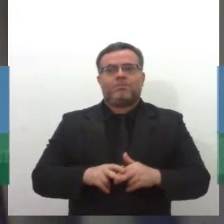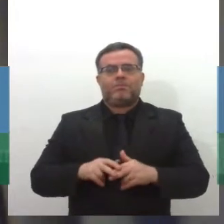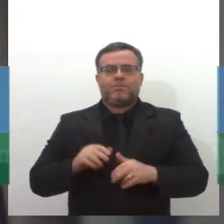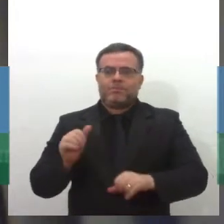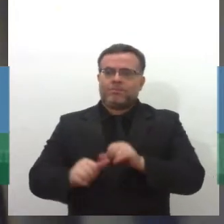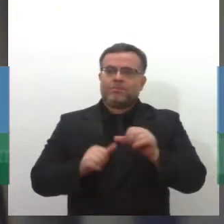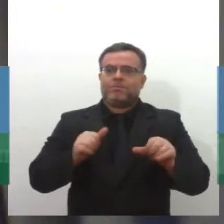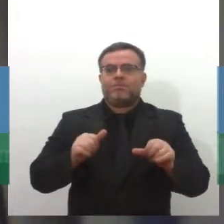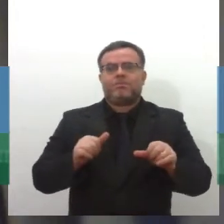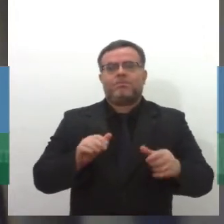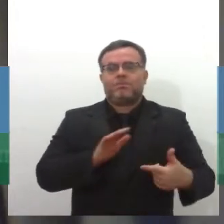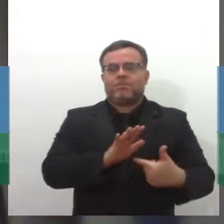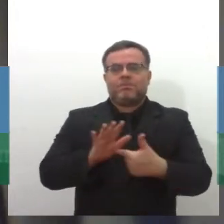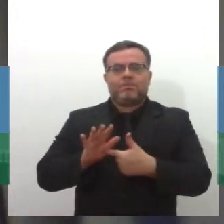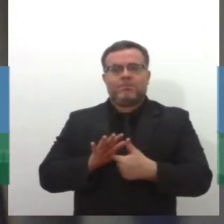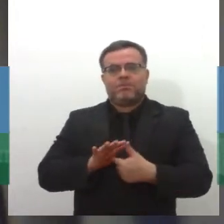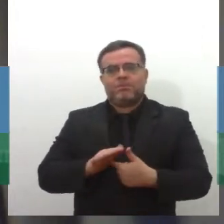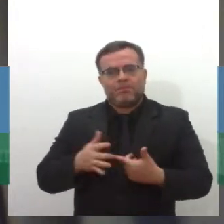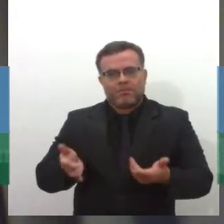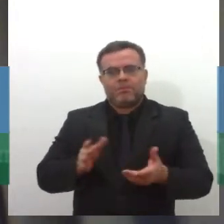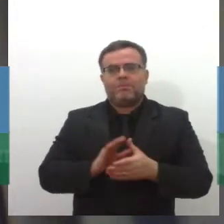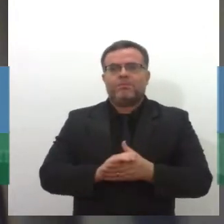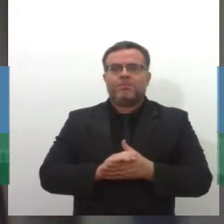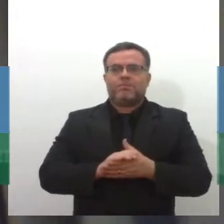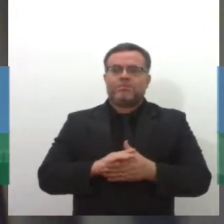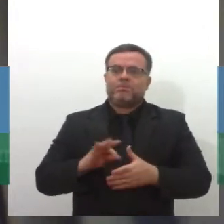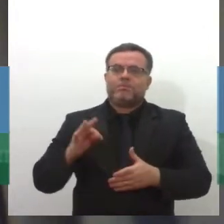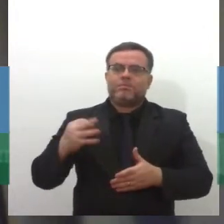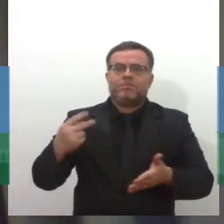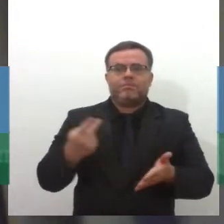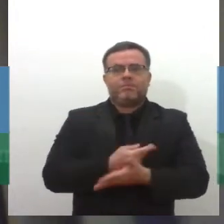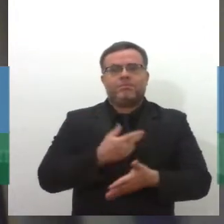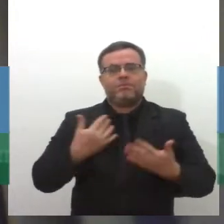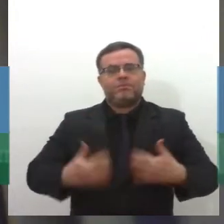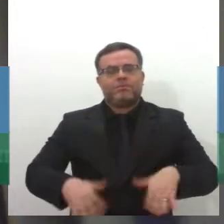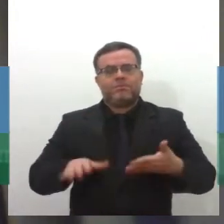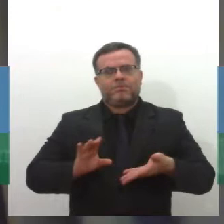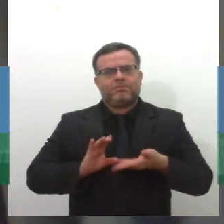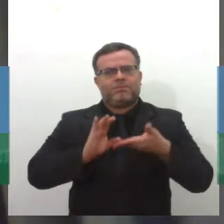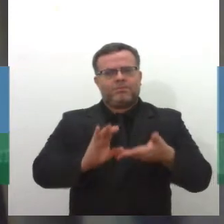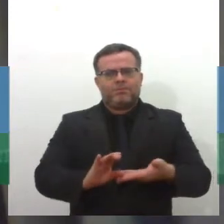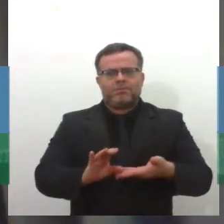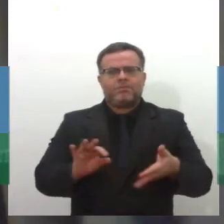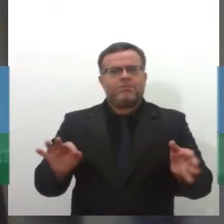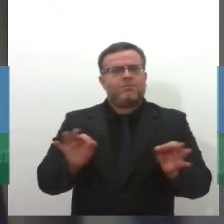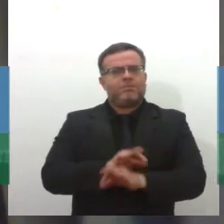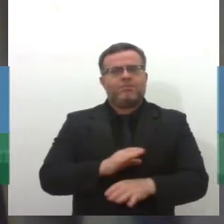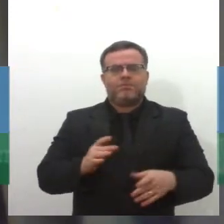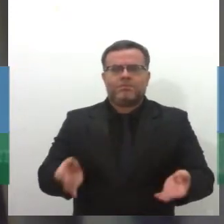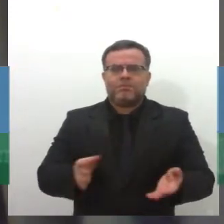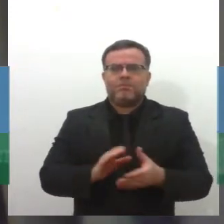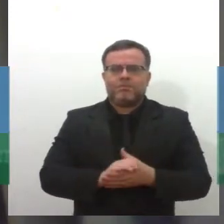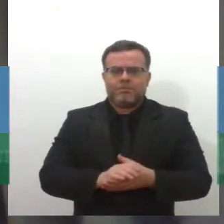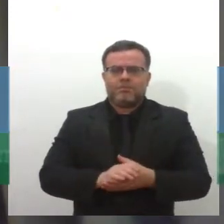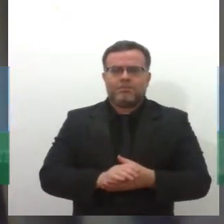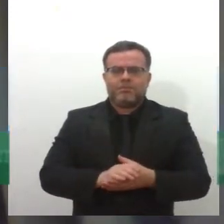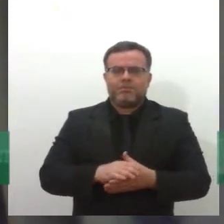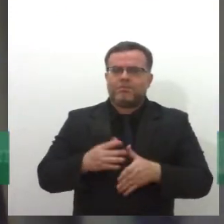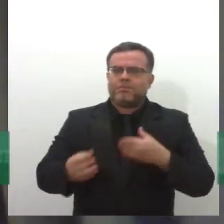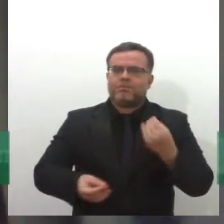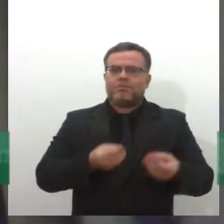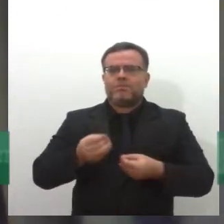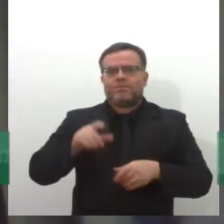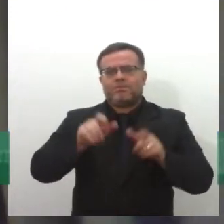contra a sociedade, porque isso vai causar redução dos investimentos. Então, é melhor você ter, né, preço alto